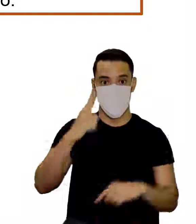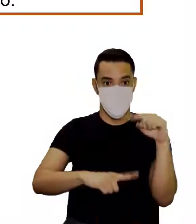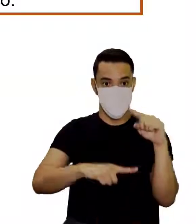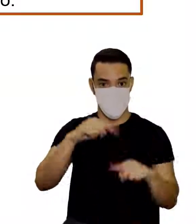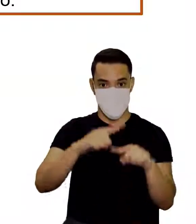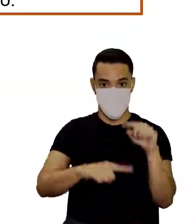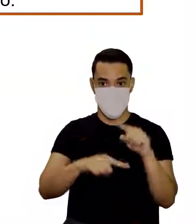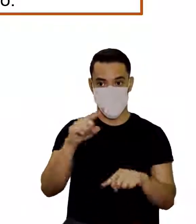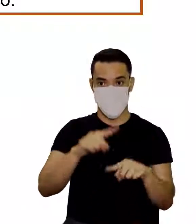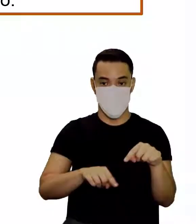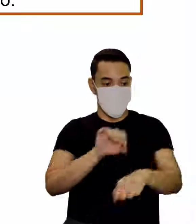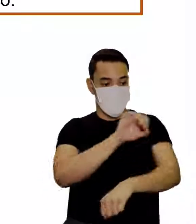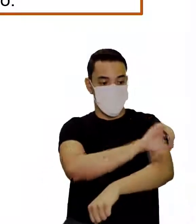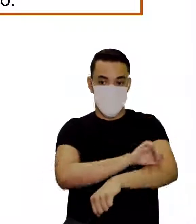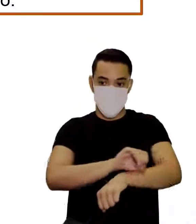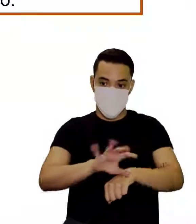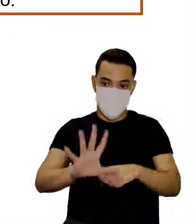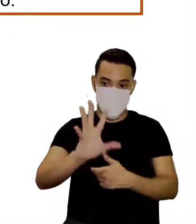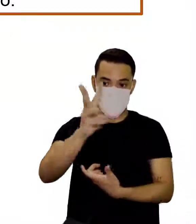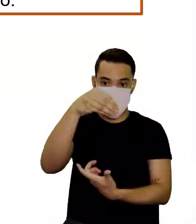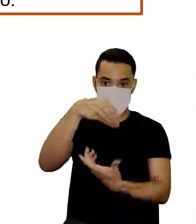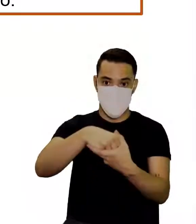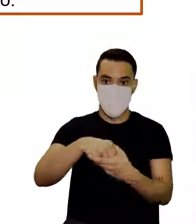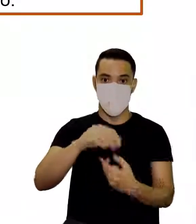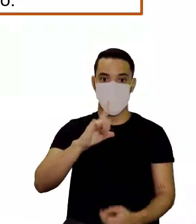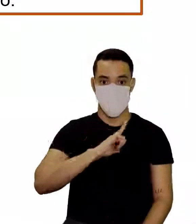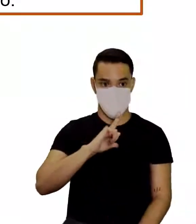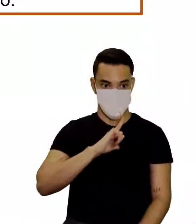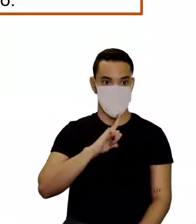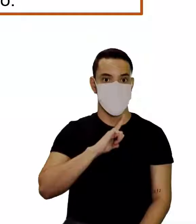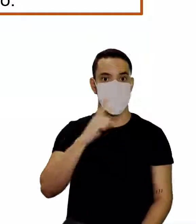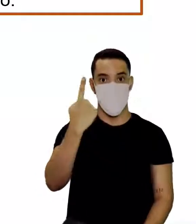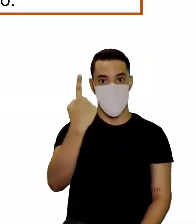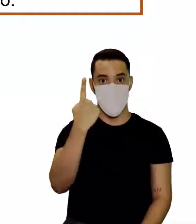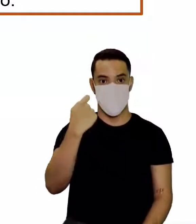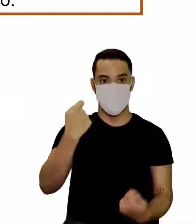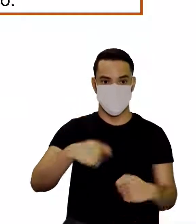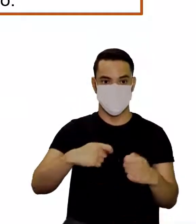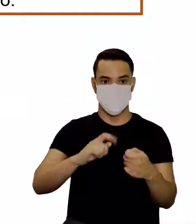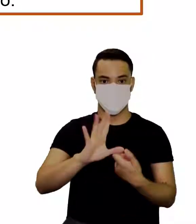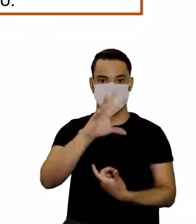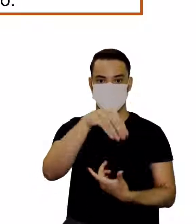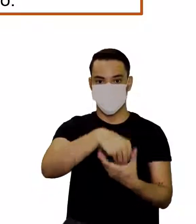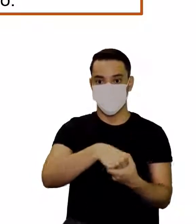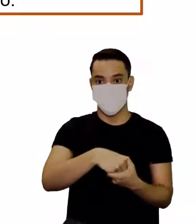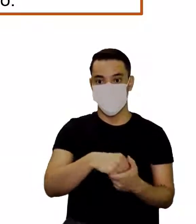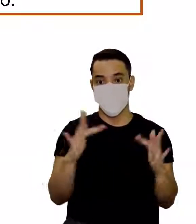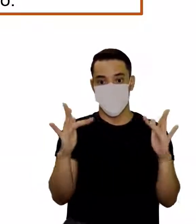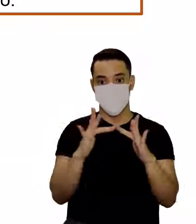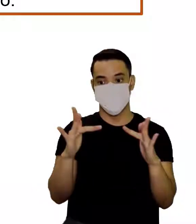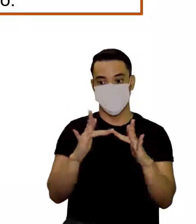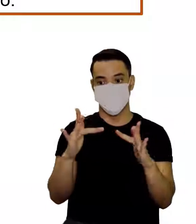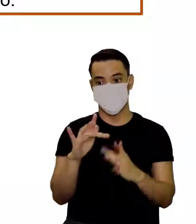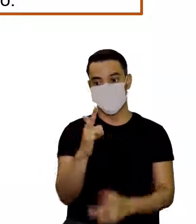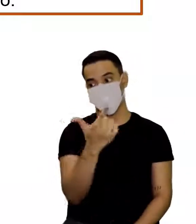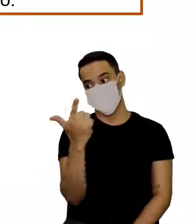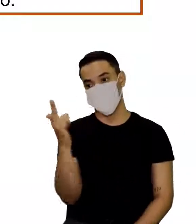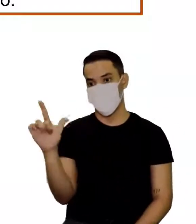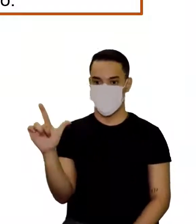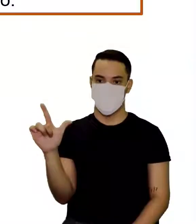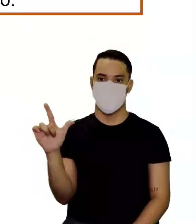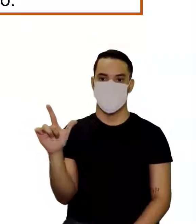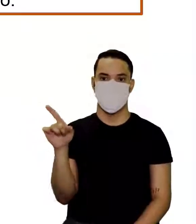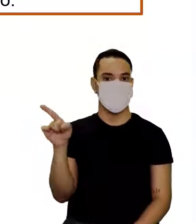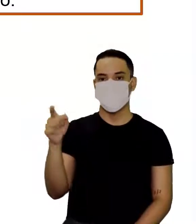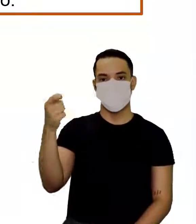condutor está carregado. Pelo menos um tem que estar carregado. e entra em contato com outro corpo. Esse